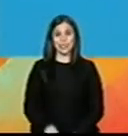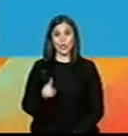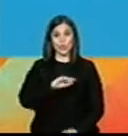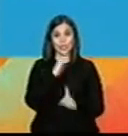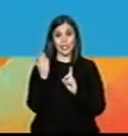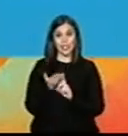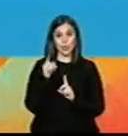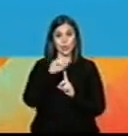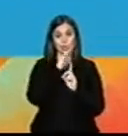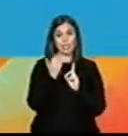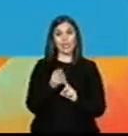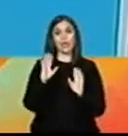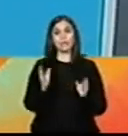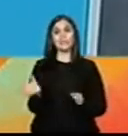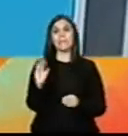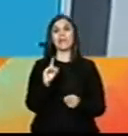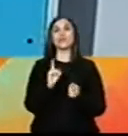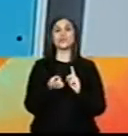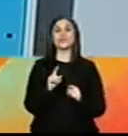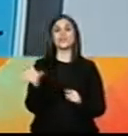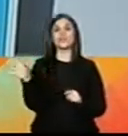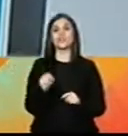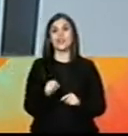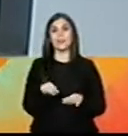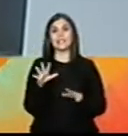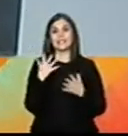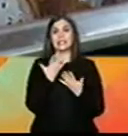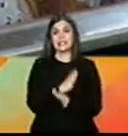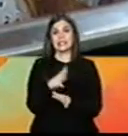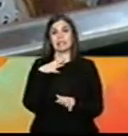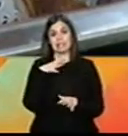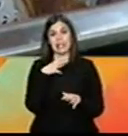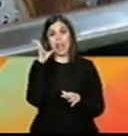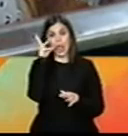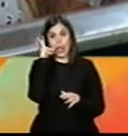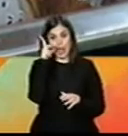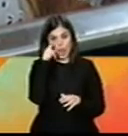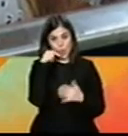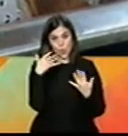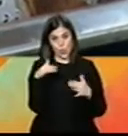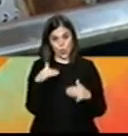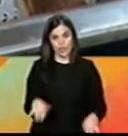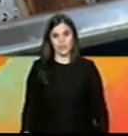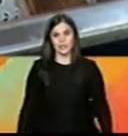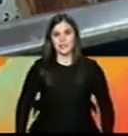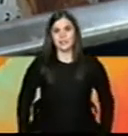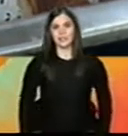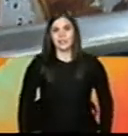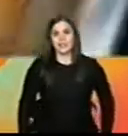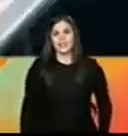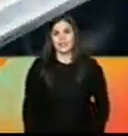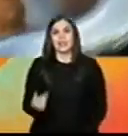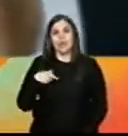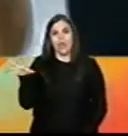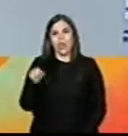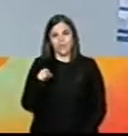castigo. O que é que precisas mais, minha vou querida? Vou levar ali, mas que queima, não é? Pois queima. Queres que afaste daqui eu um vou, bocadinho? Eu levo aí,